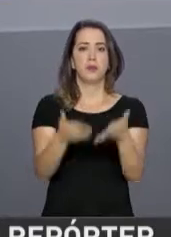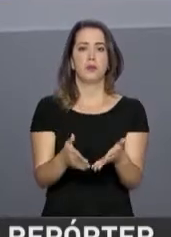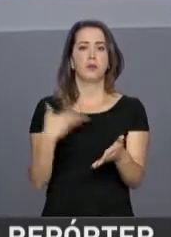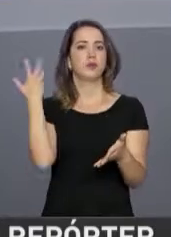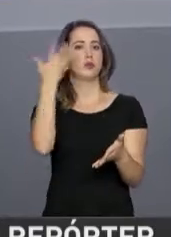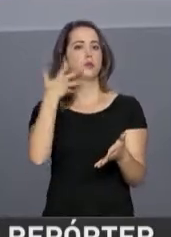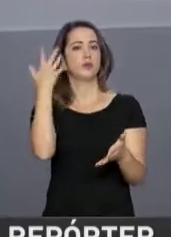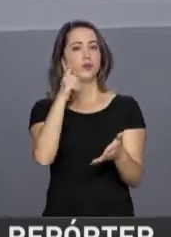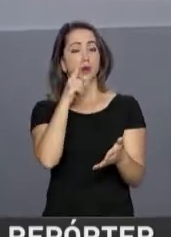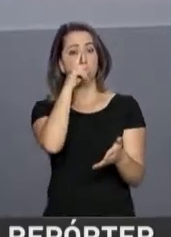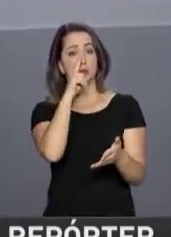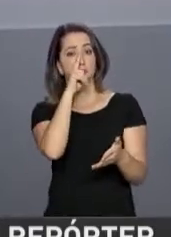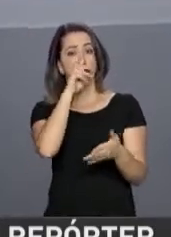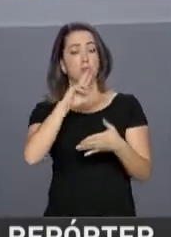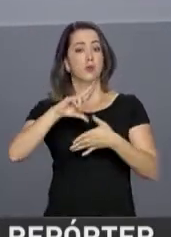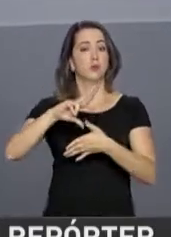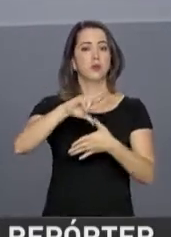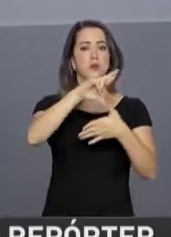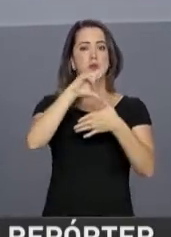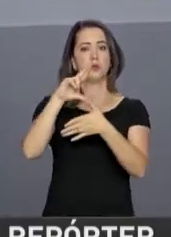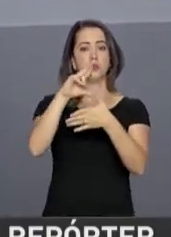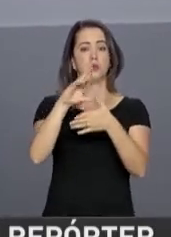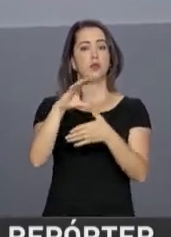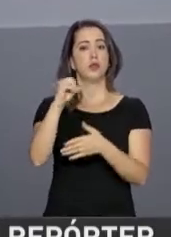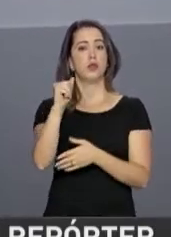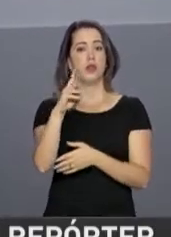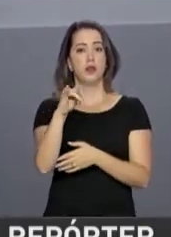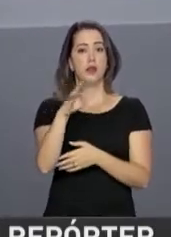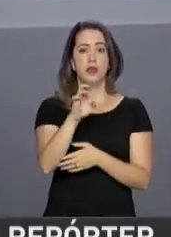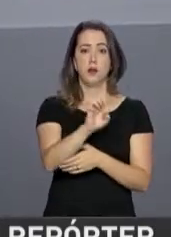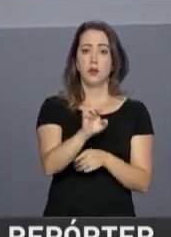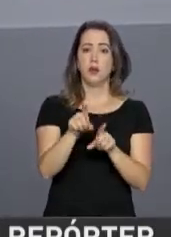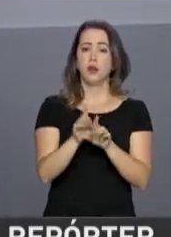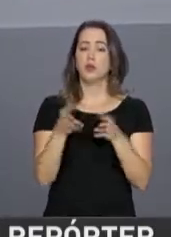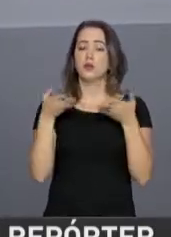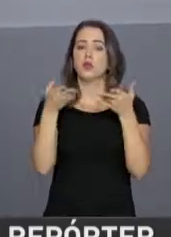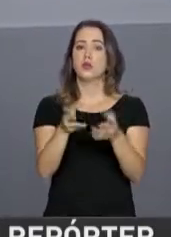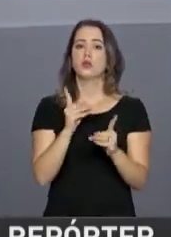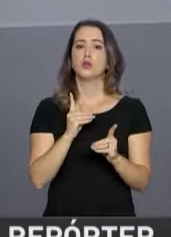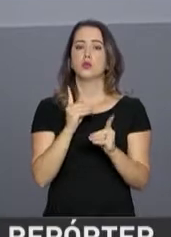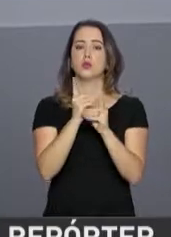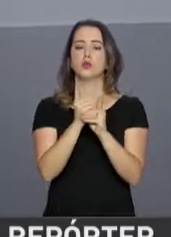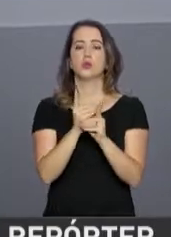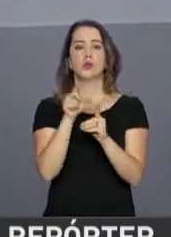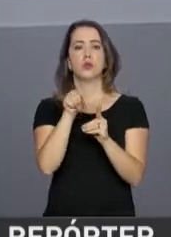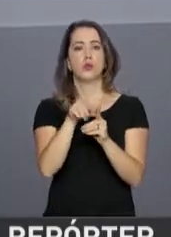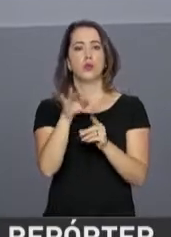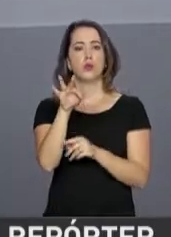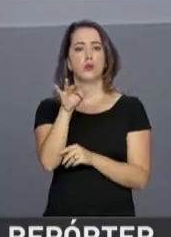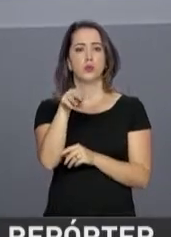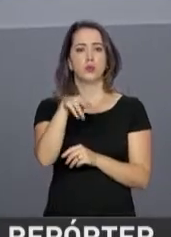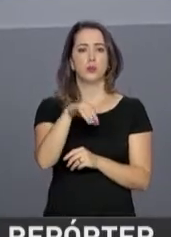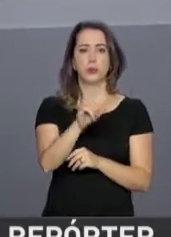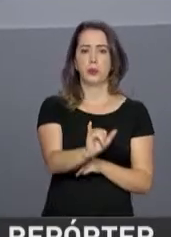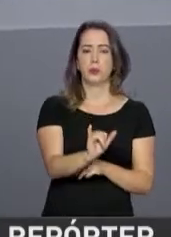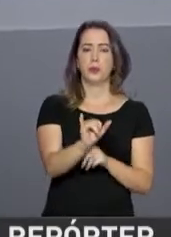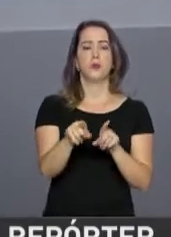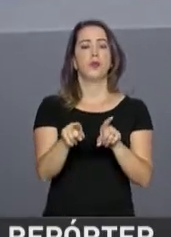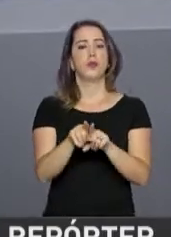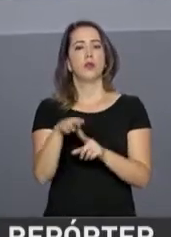de um painel sobre riscos futuros na américa latina e caribe durante os encontros de primavera do fundo monetário internacional